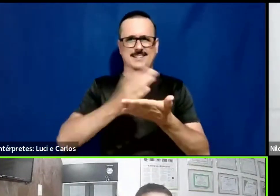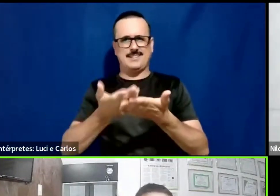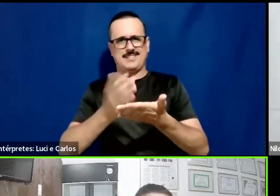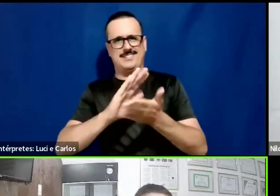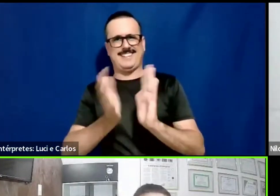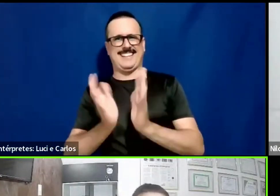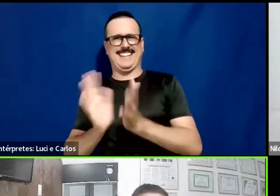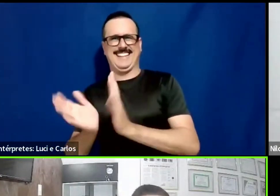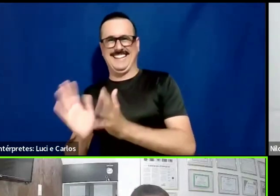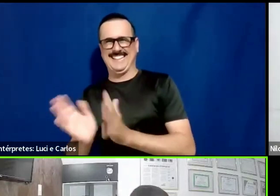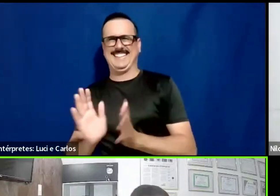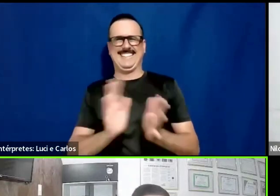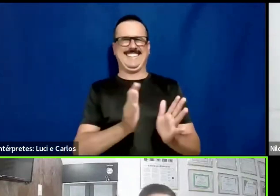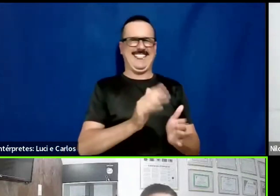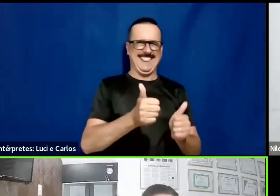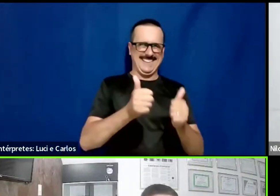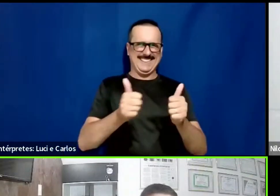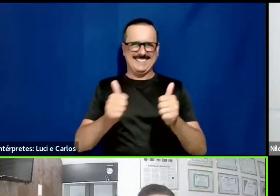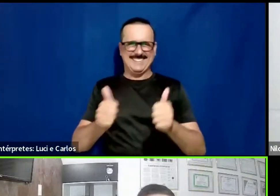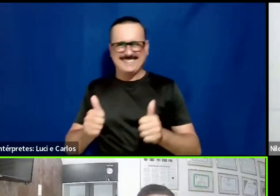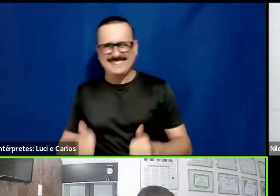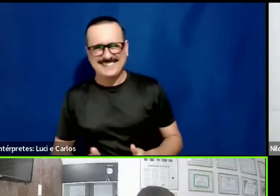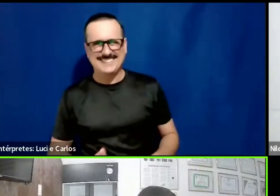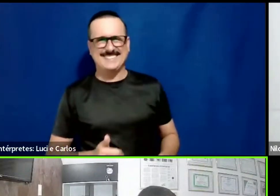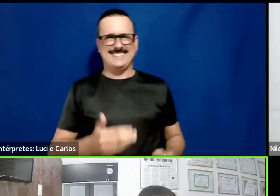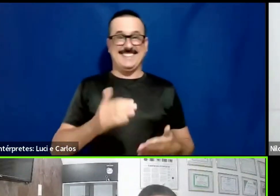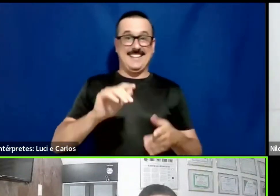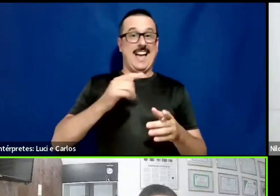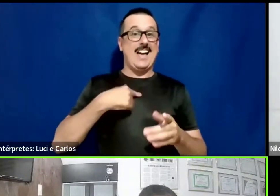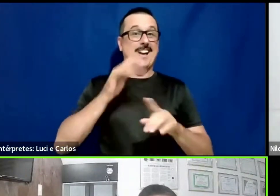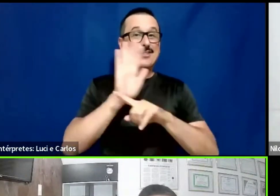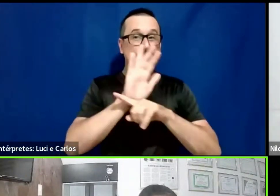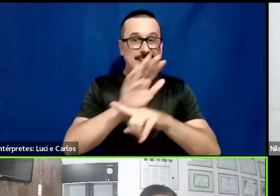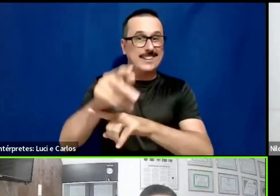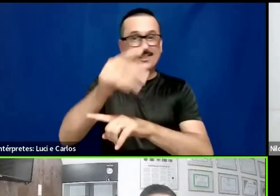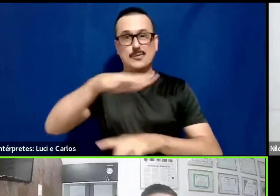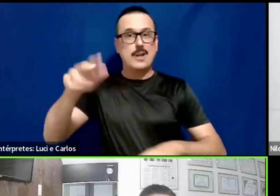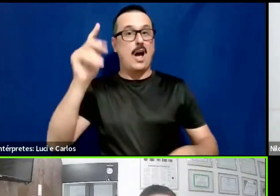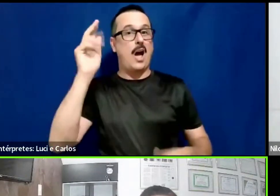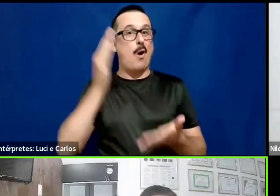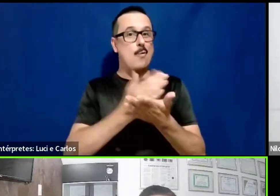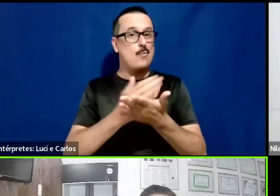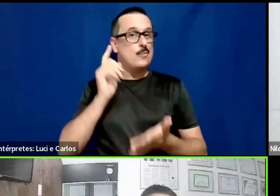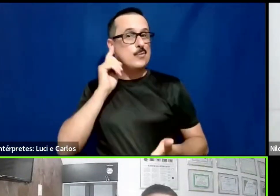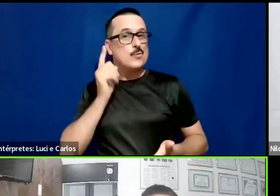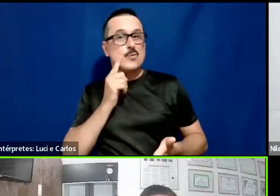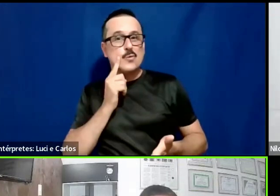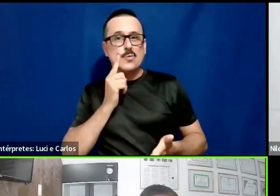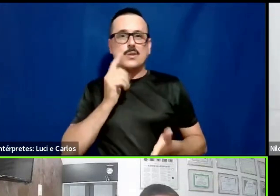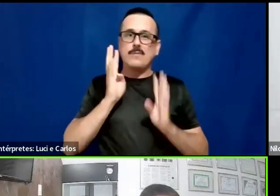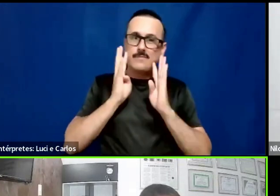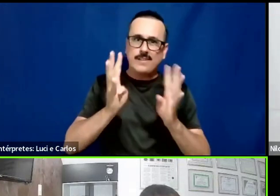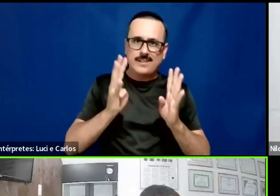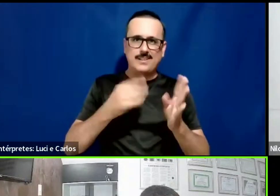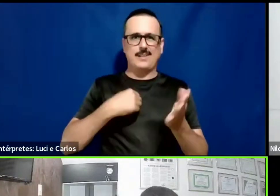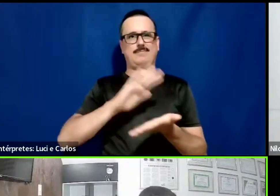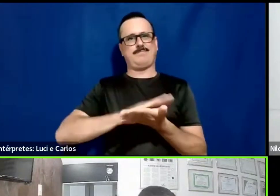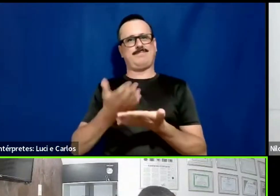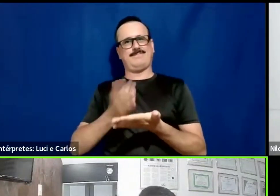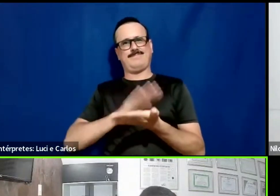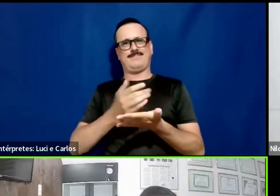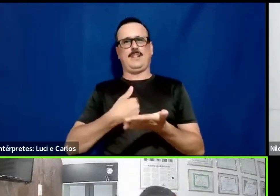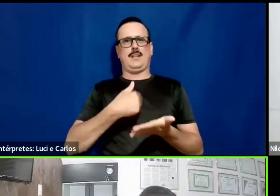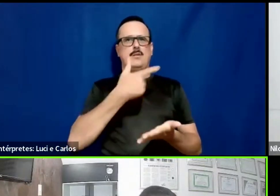Nos auxiliando para que as pessoas que têm essas dificuldades possam nos acompanhar. Ao Nildo pela